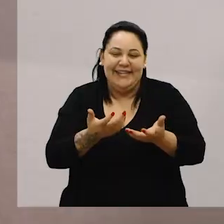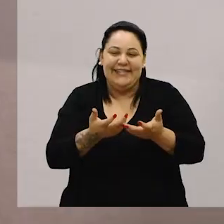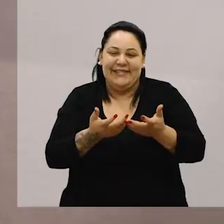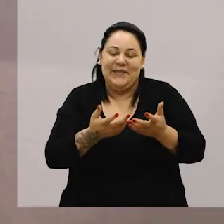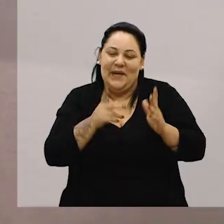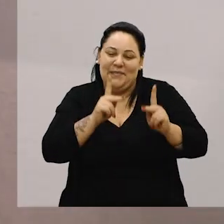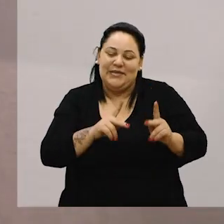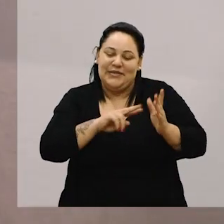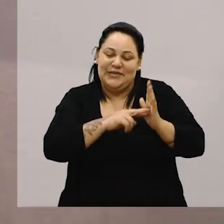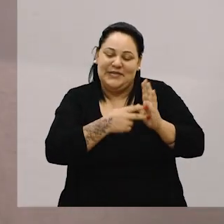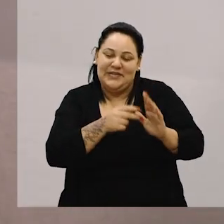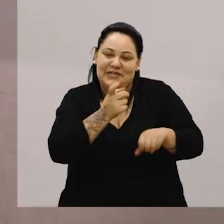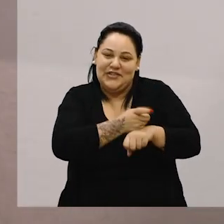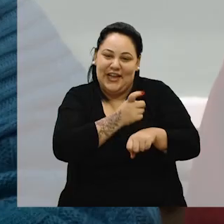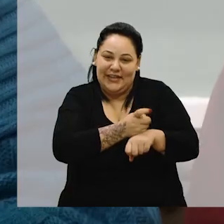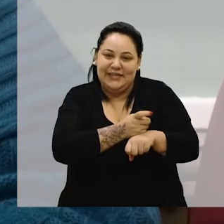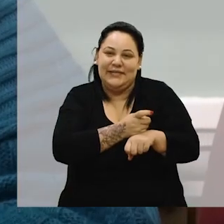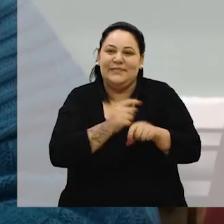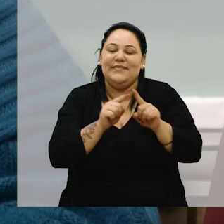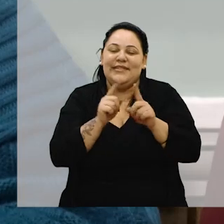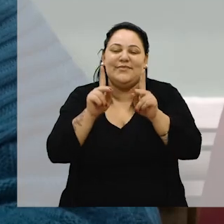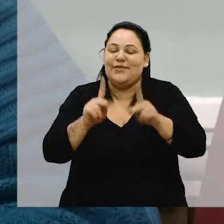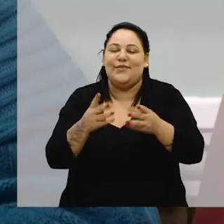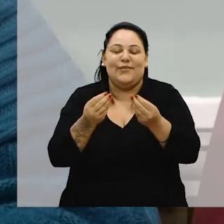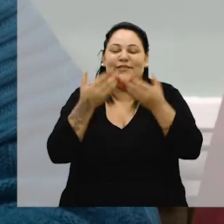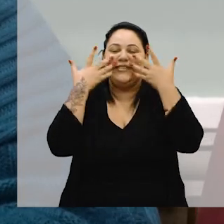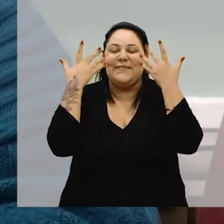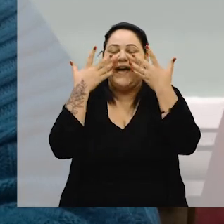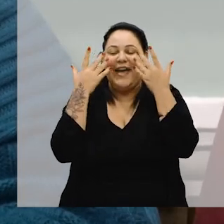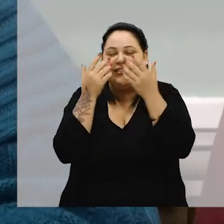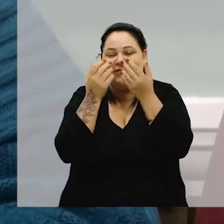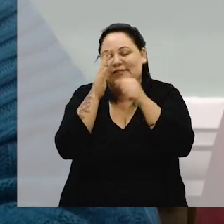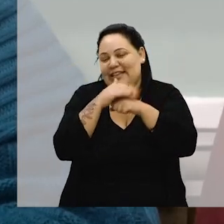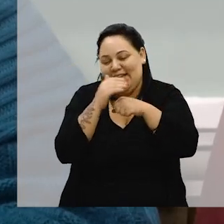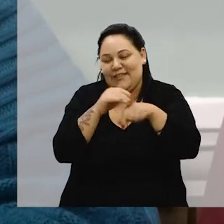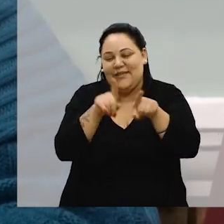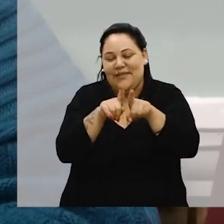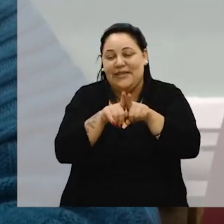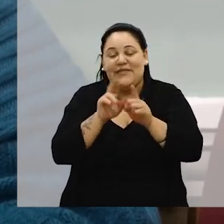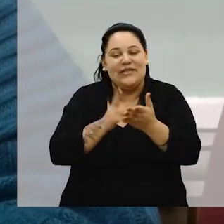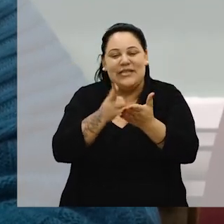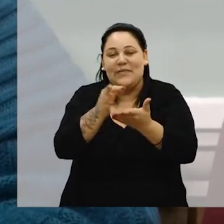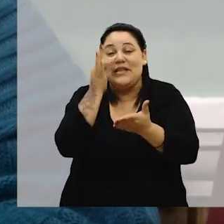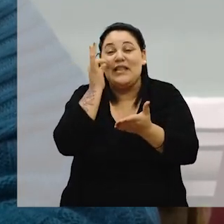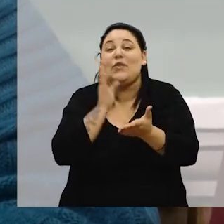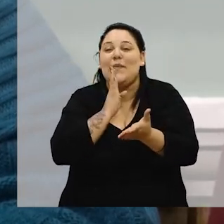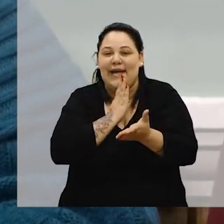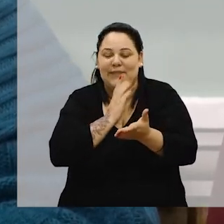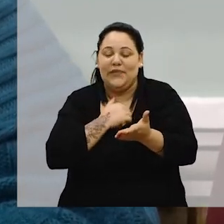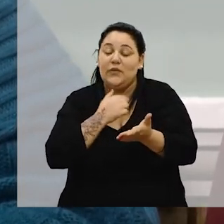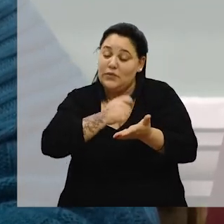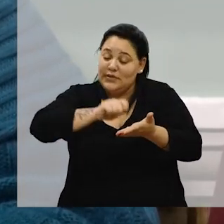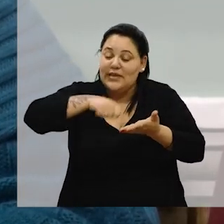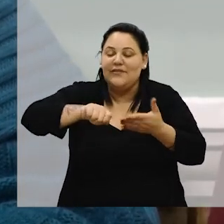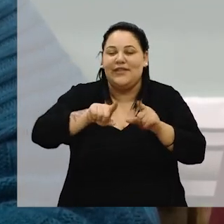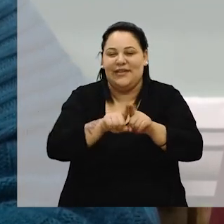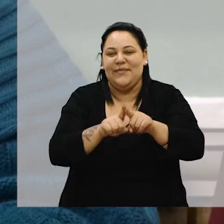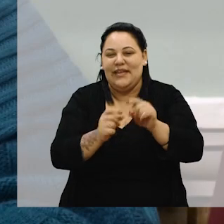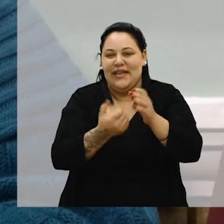levar. Mas sempre os vencedores eram os grandes simpáticos, os grandes queridos lá do bar. Então, a partir daí, eu escrevi isso